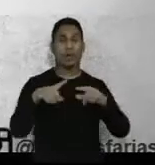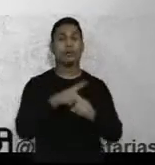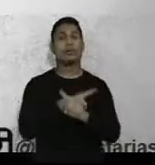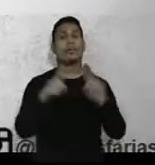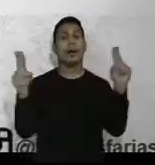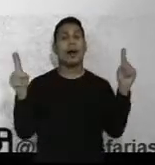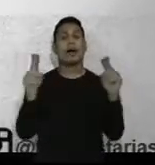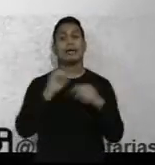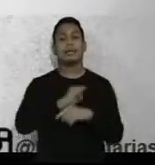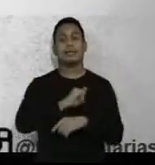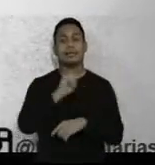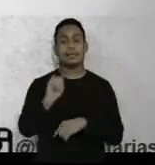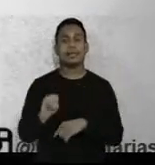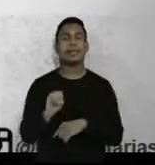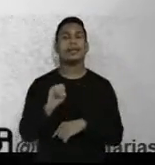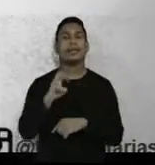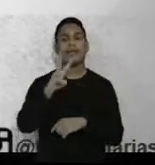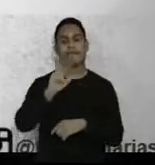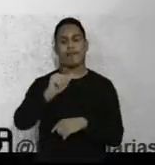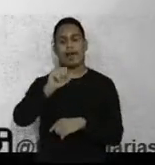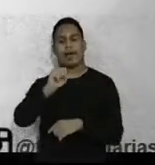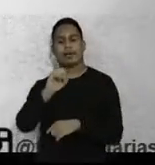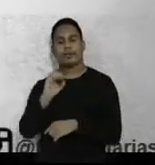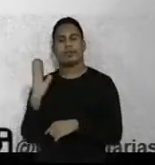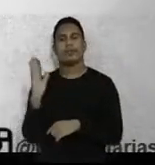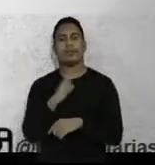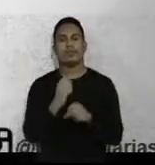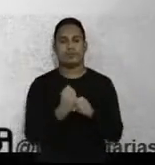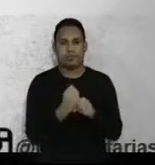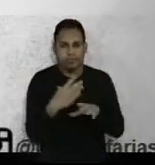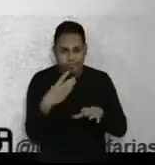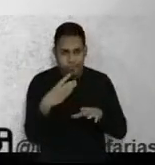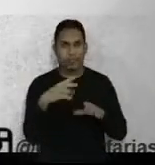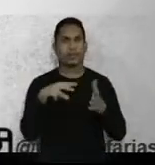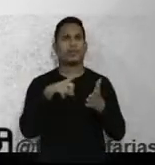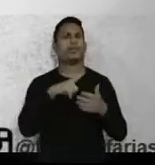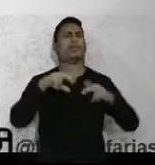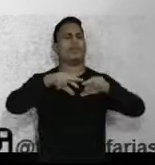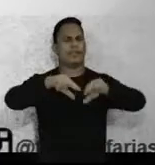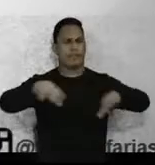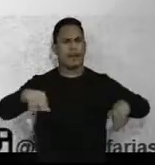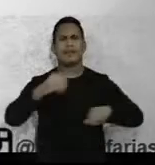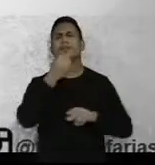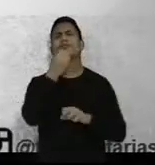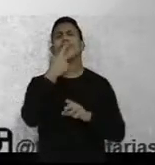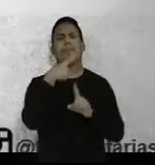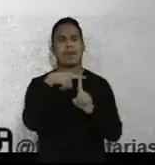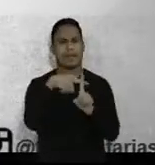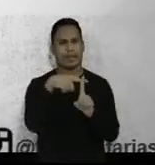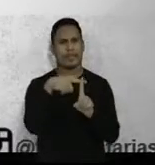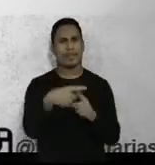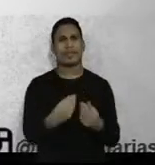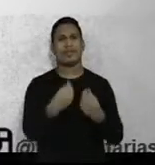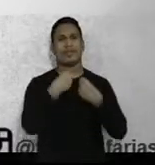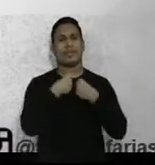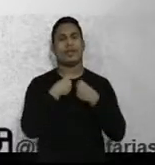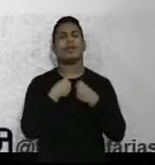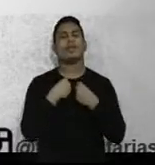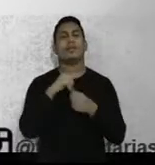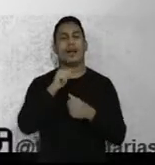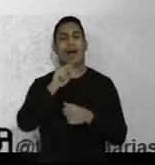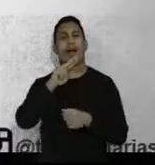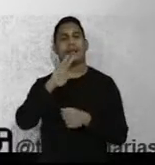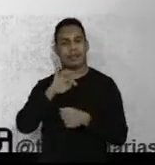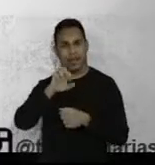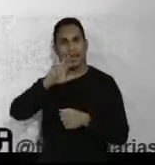vasodilatação, a gente também pode ter muitos benefícios na redução da pressão arterial. Então, quando a pessoa tem pressão arterial alta,